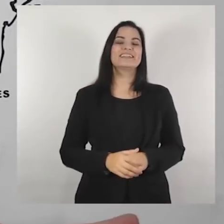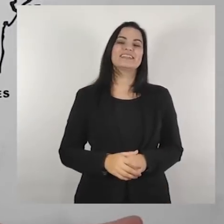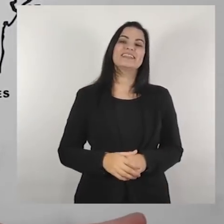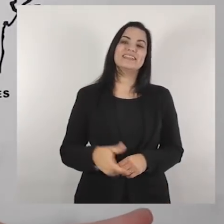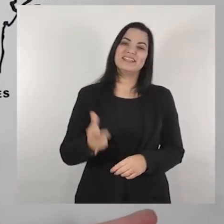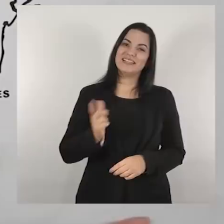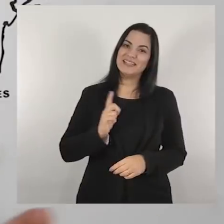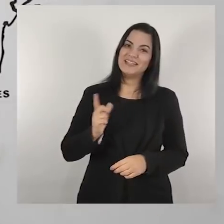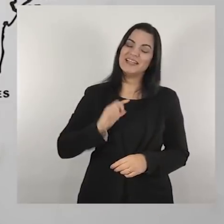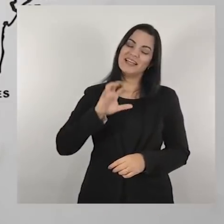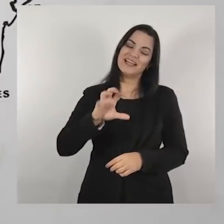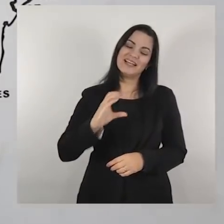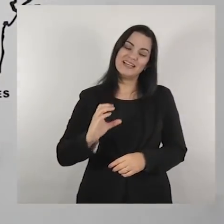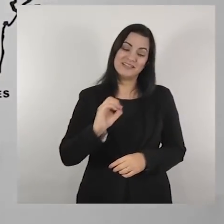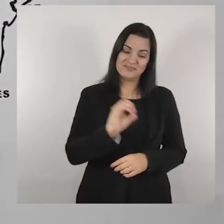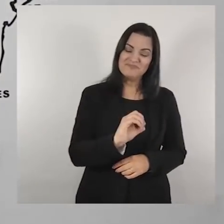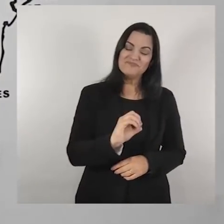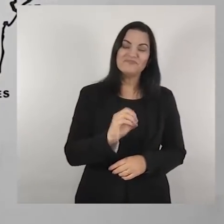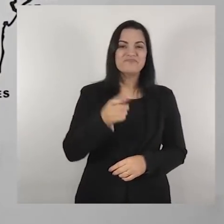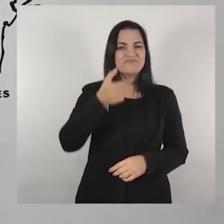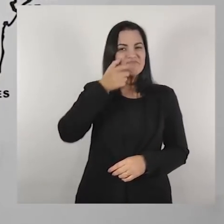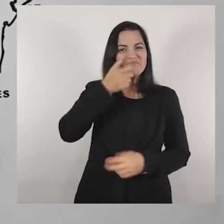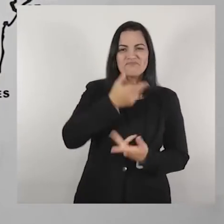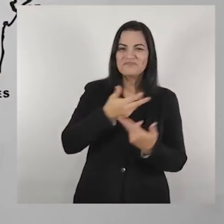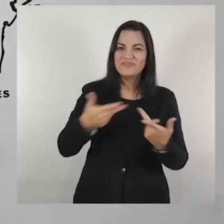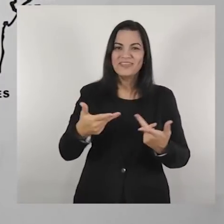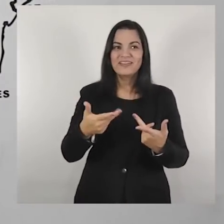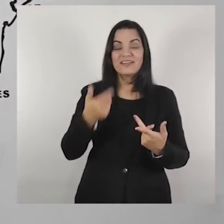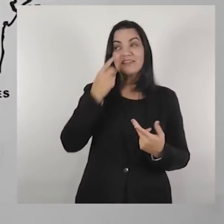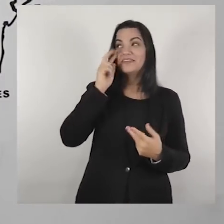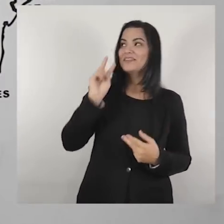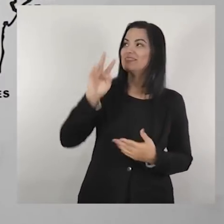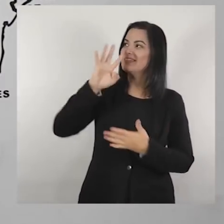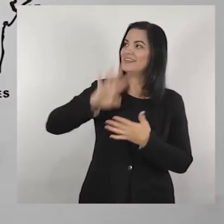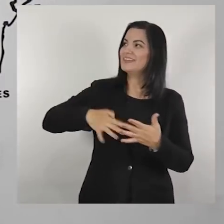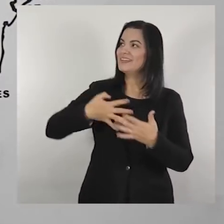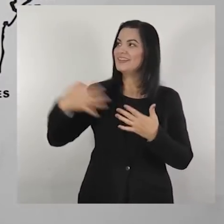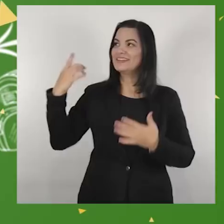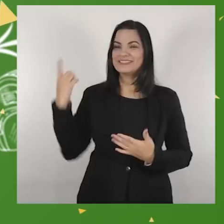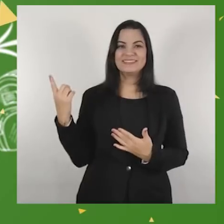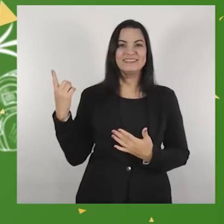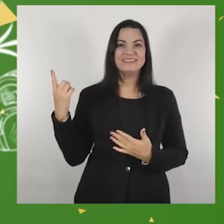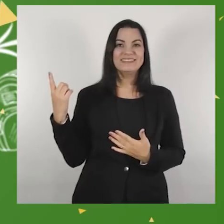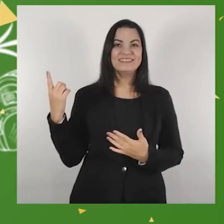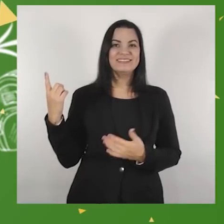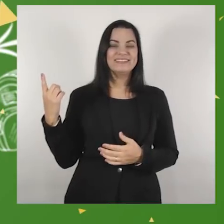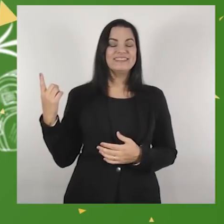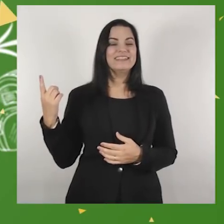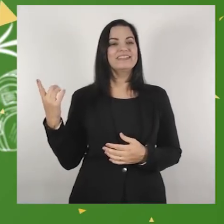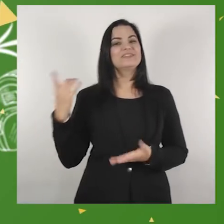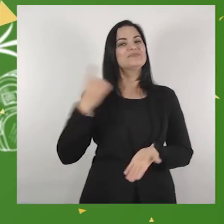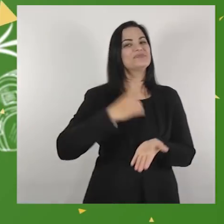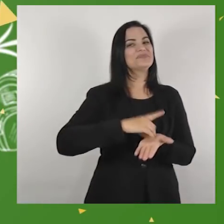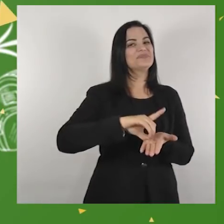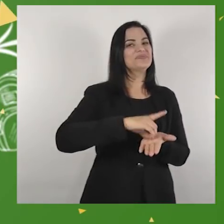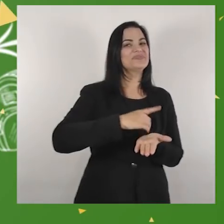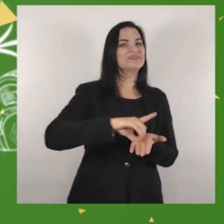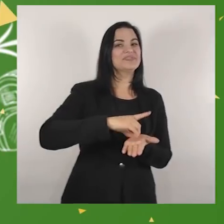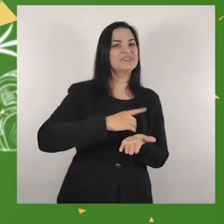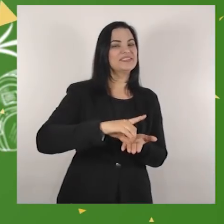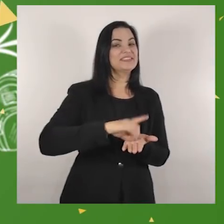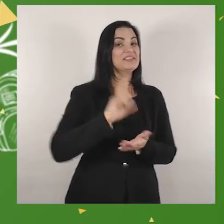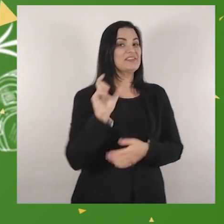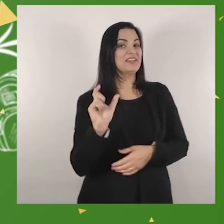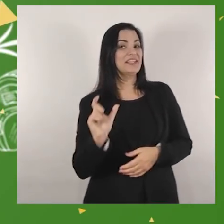diferentes e interessantes que nós temos pela região centro-oeste, observem a tabela. Chegou o